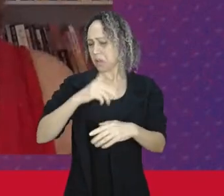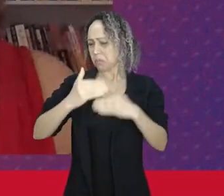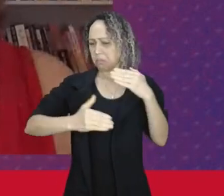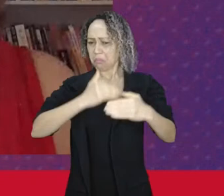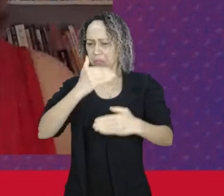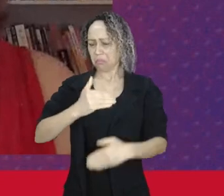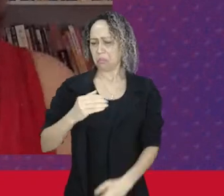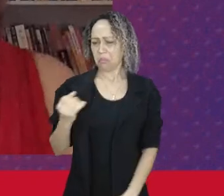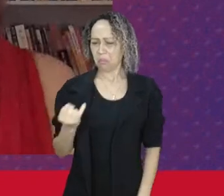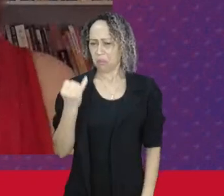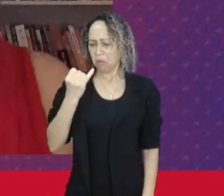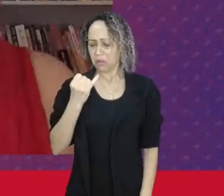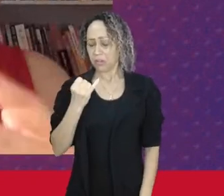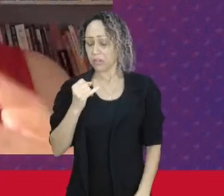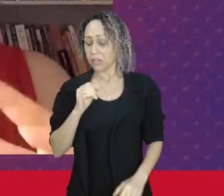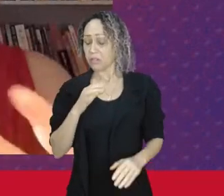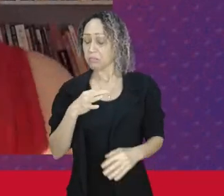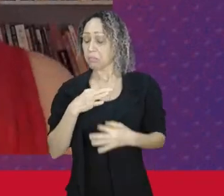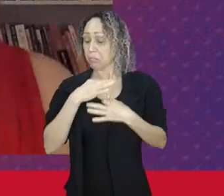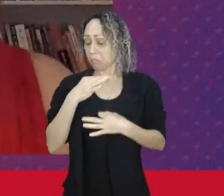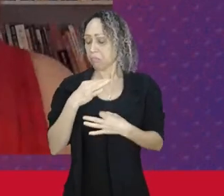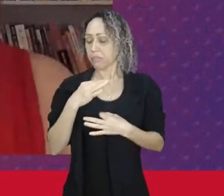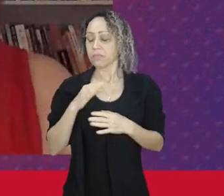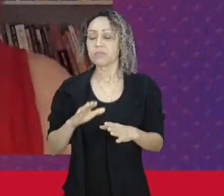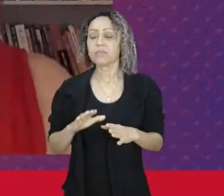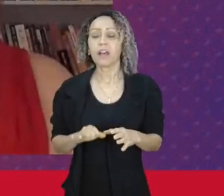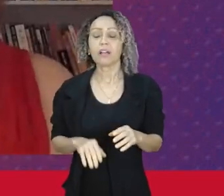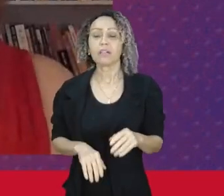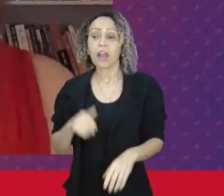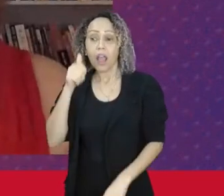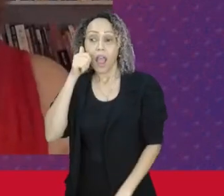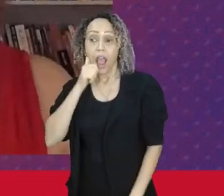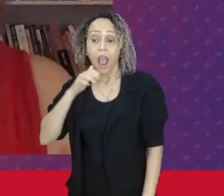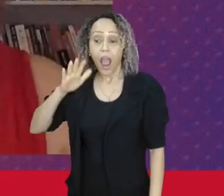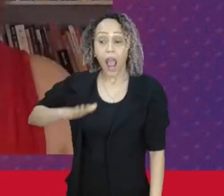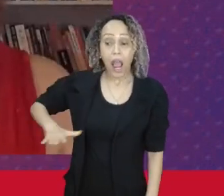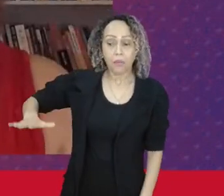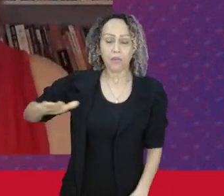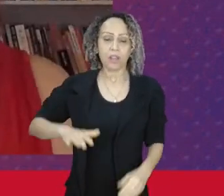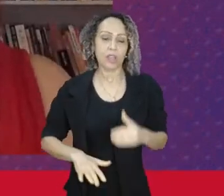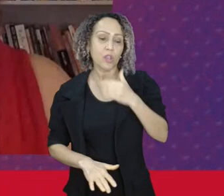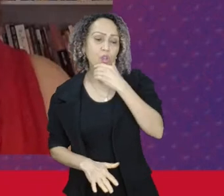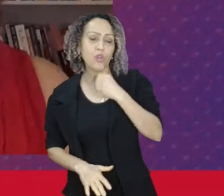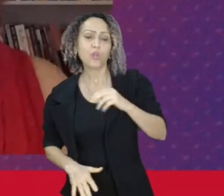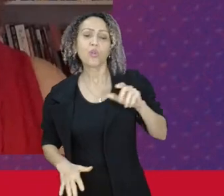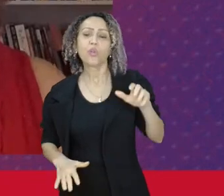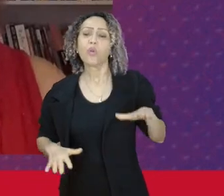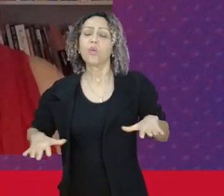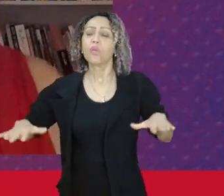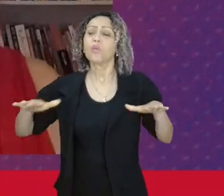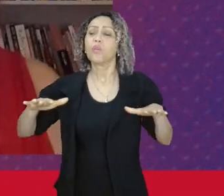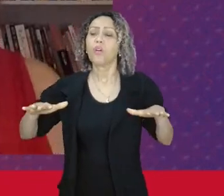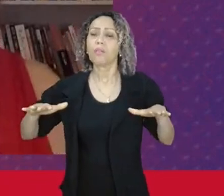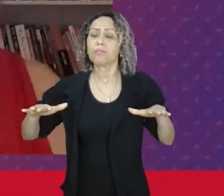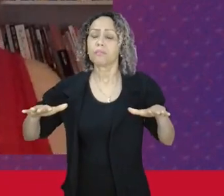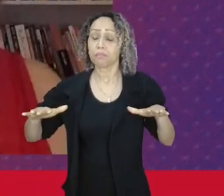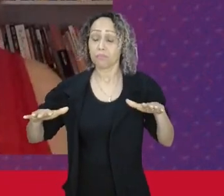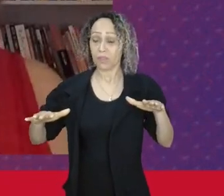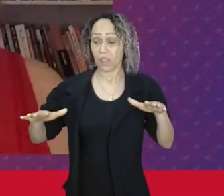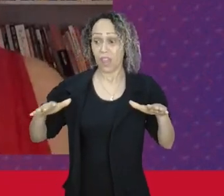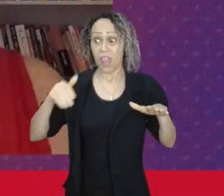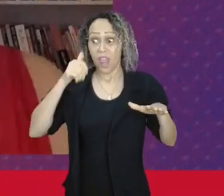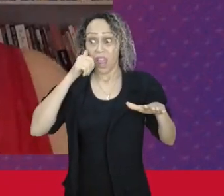vê como a mulher e o homem, o papel da mulher e do homem em relação à rua, ao